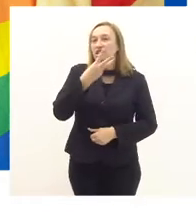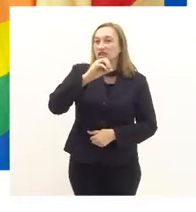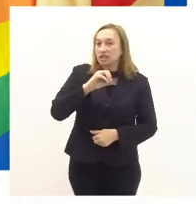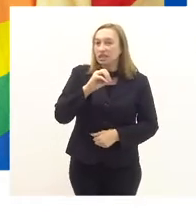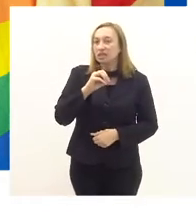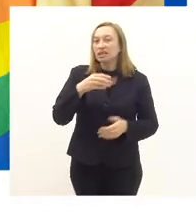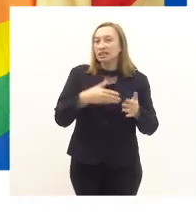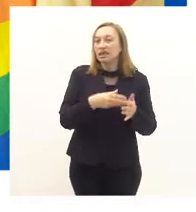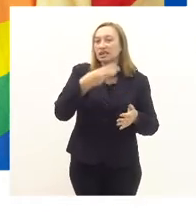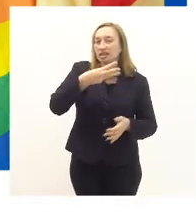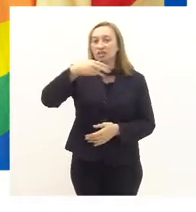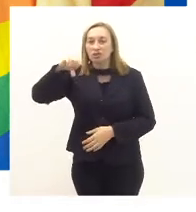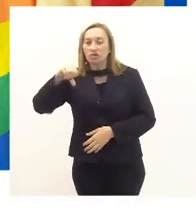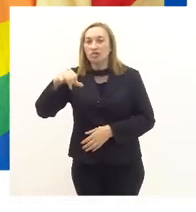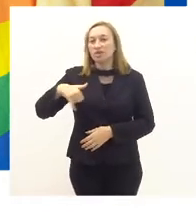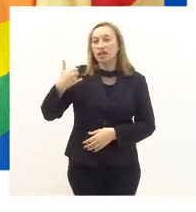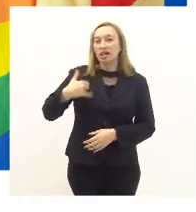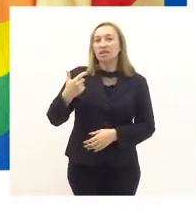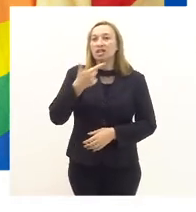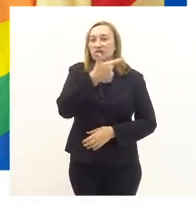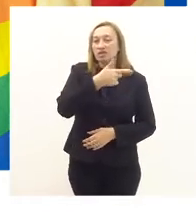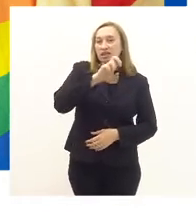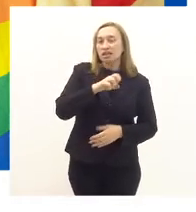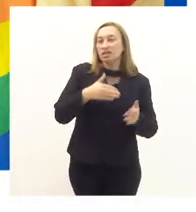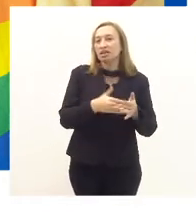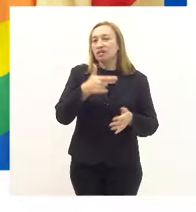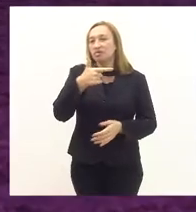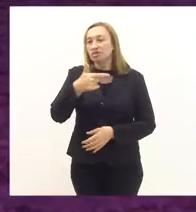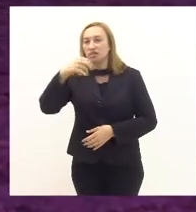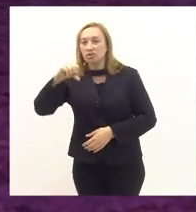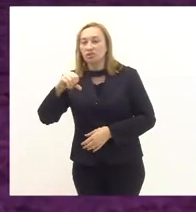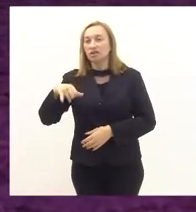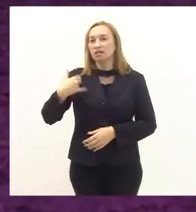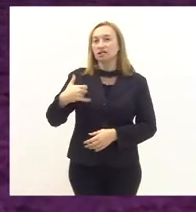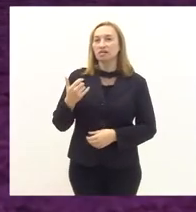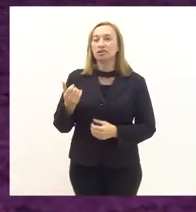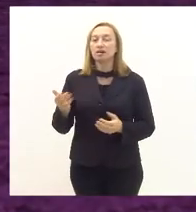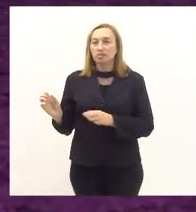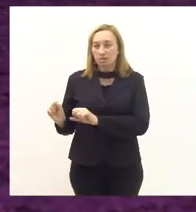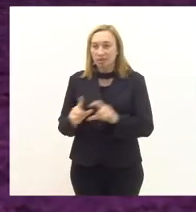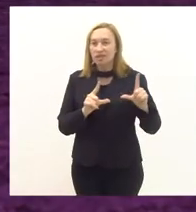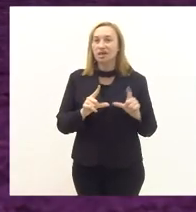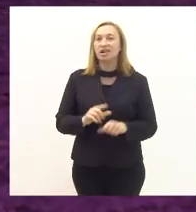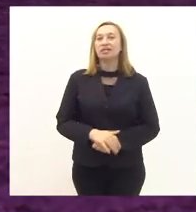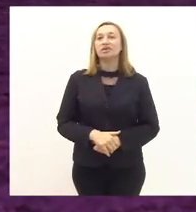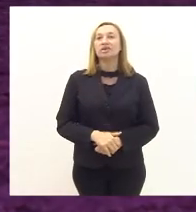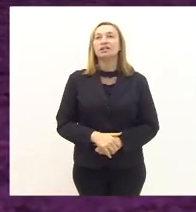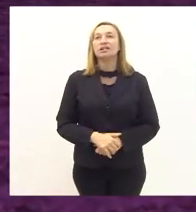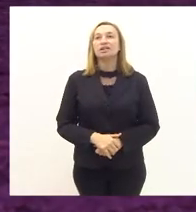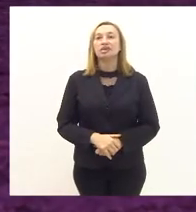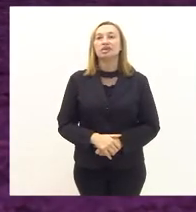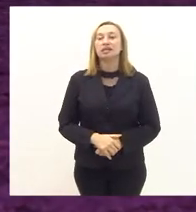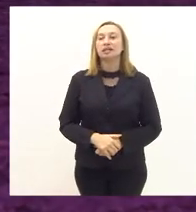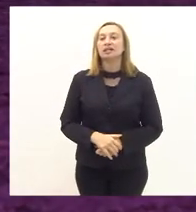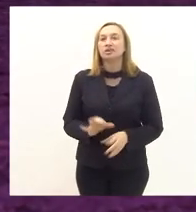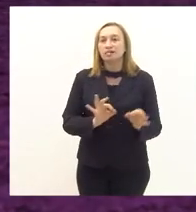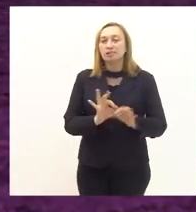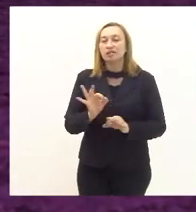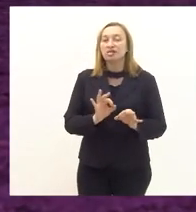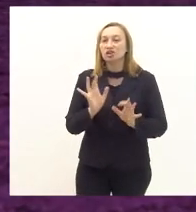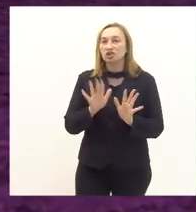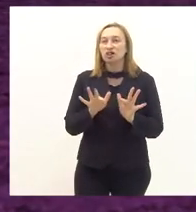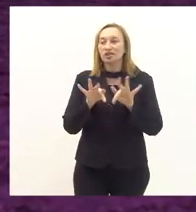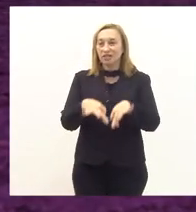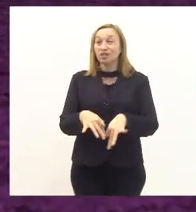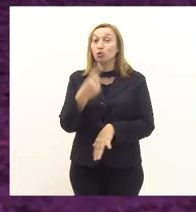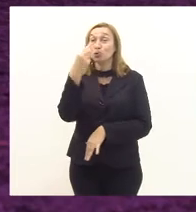30 a 39 anos e de 25 a 29 anos. Pode passar. ali o panorama interno, já acabando, um